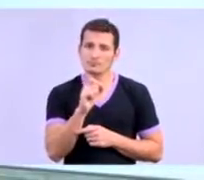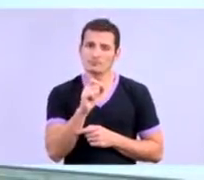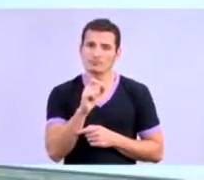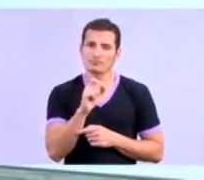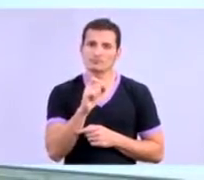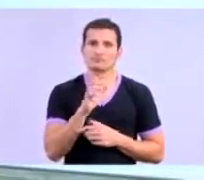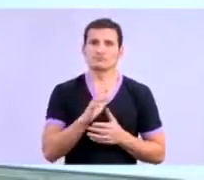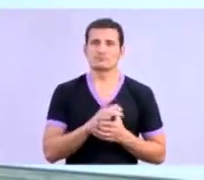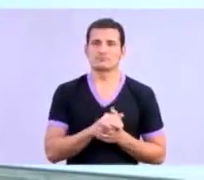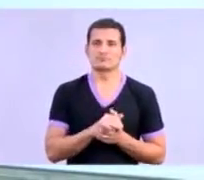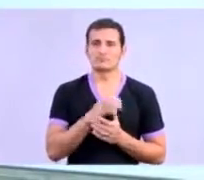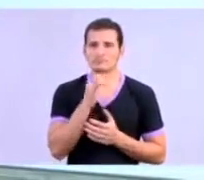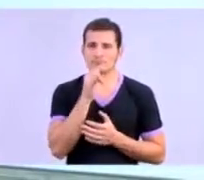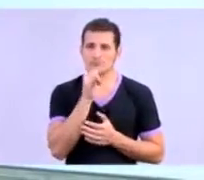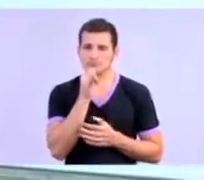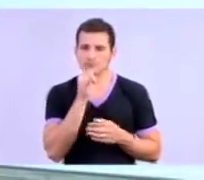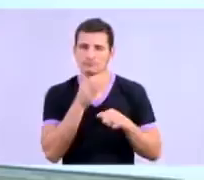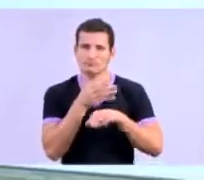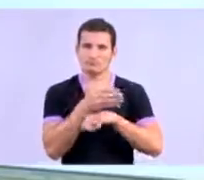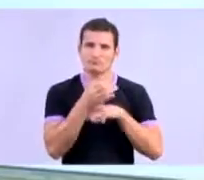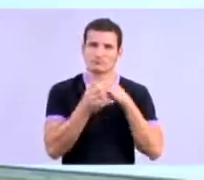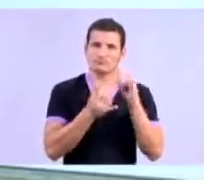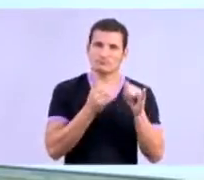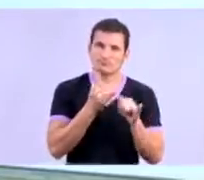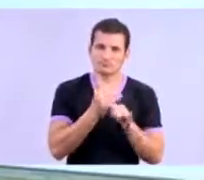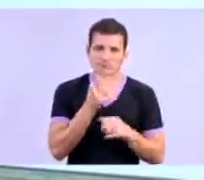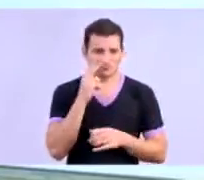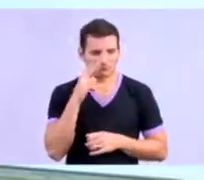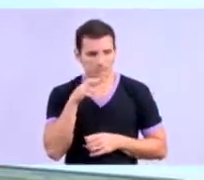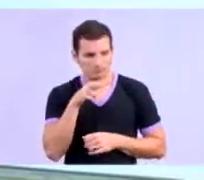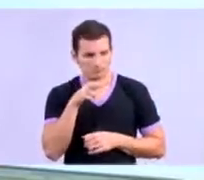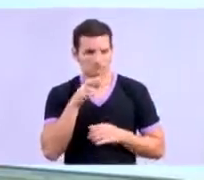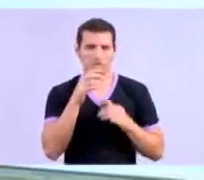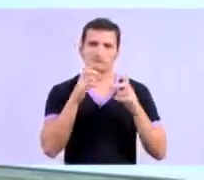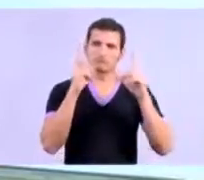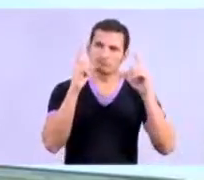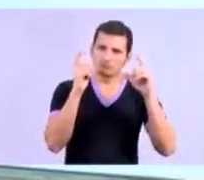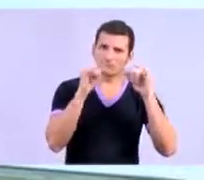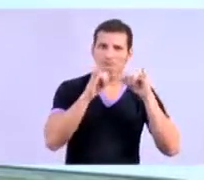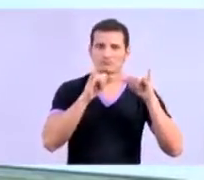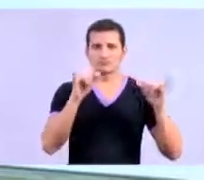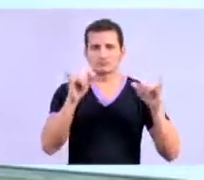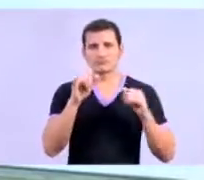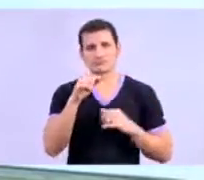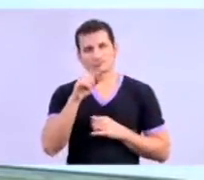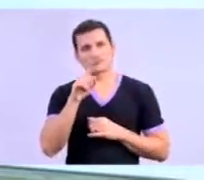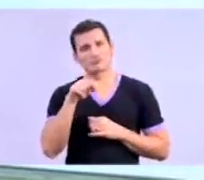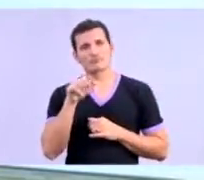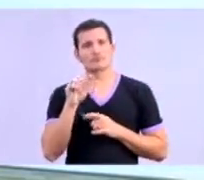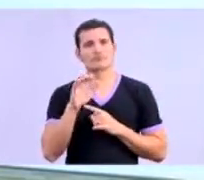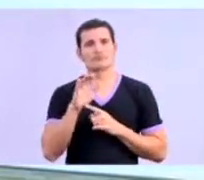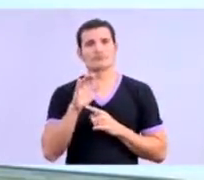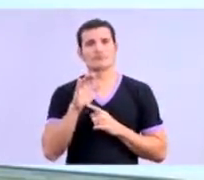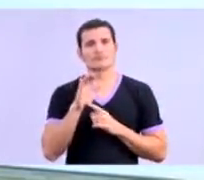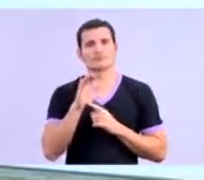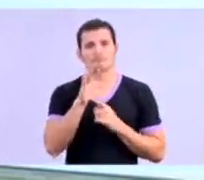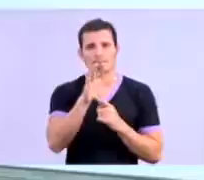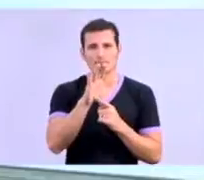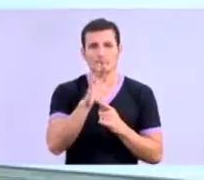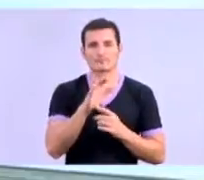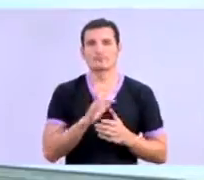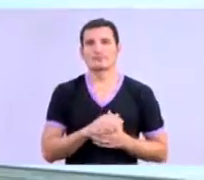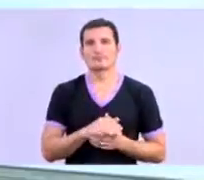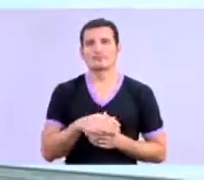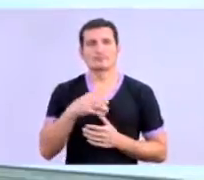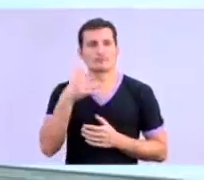dia. Se a gente acessa a internet e vê lá uma notícia num site, nós estamos falando da camada de apresentação. Se a gente pega o